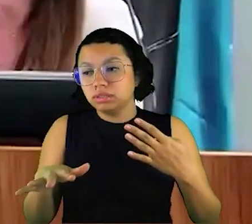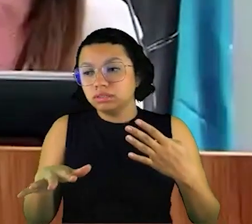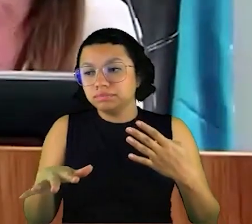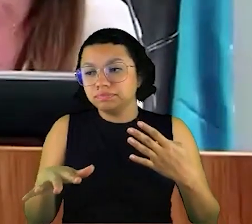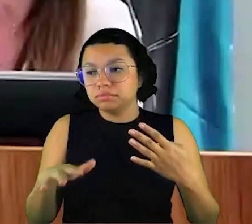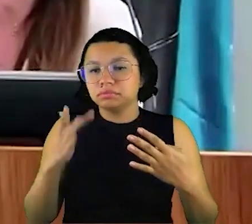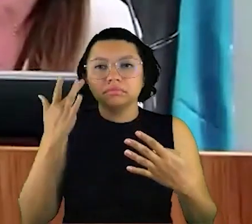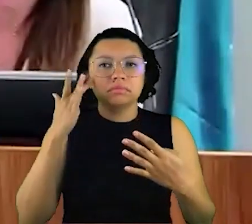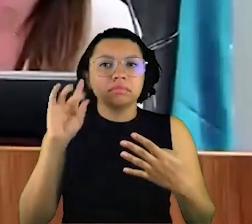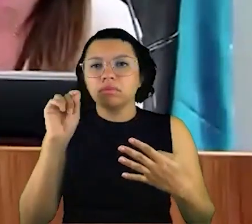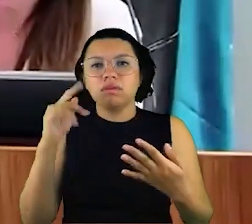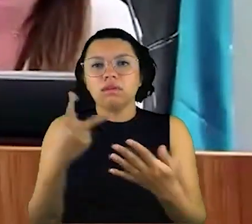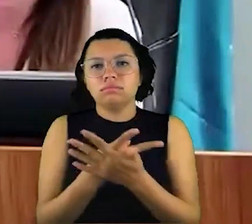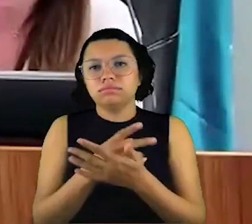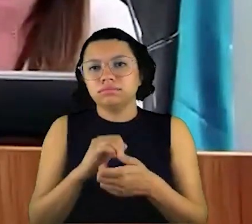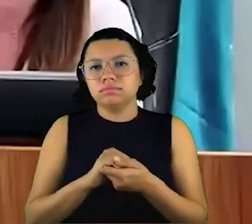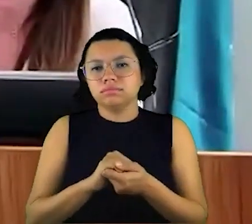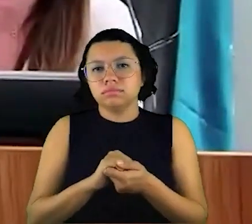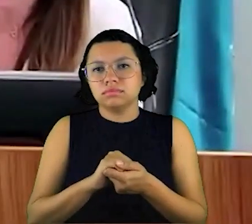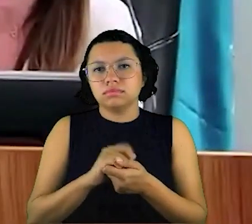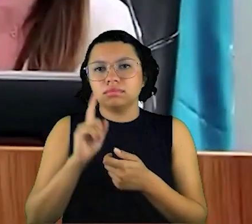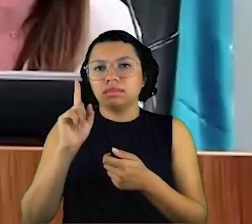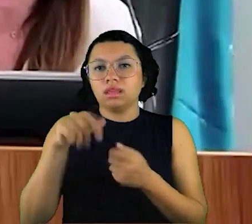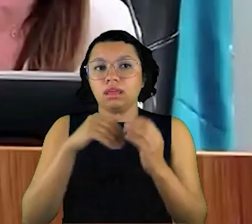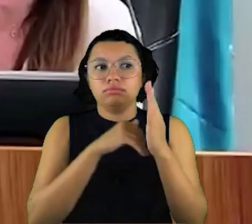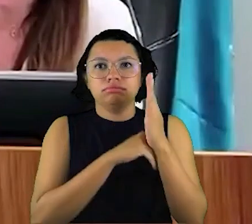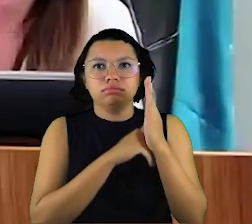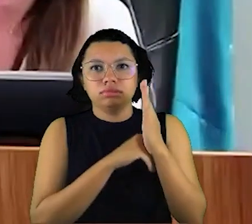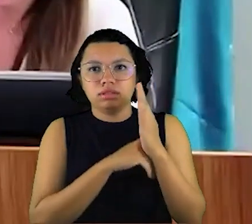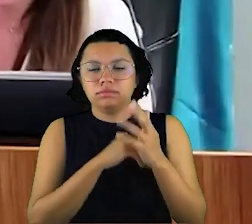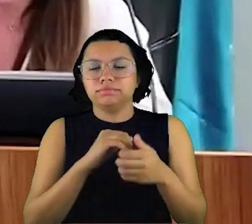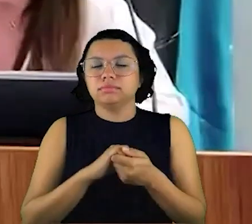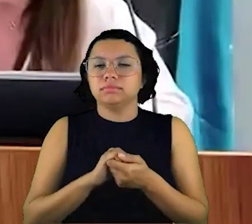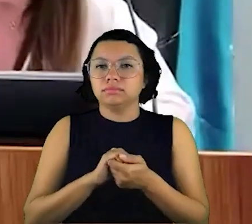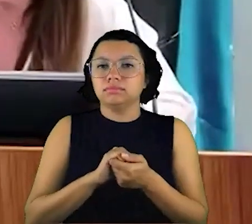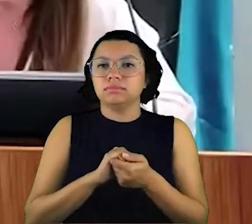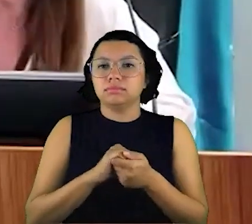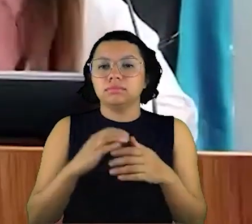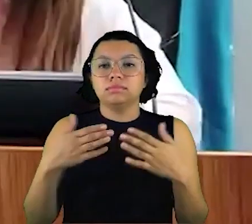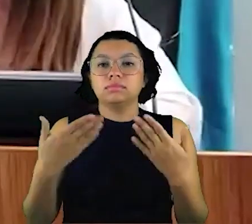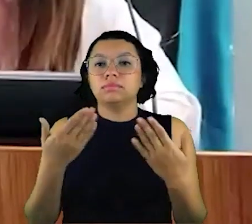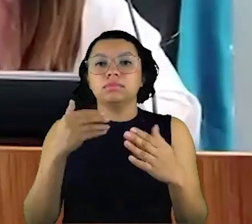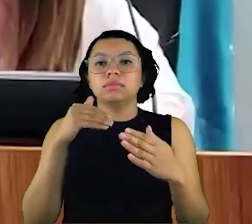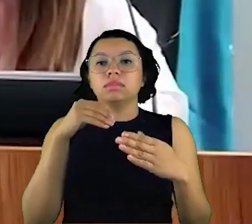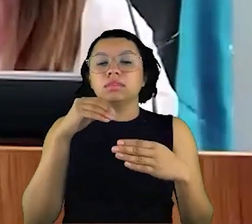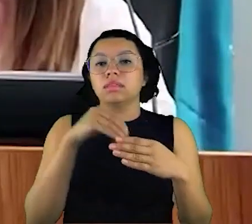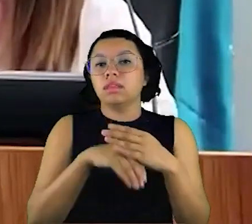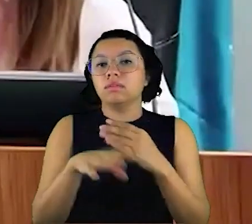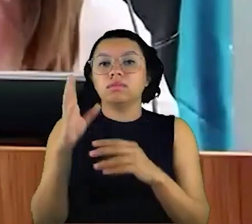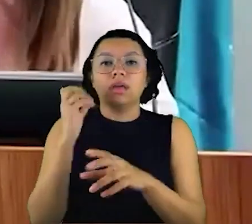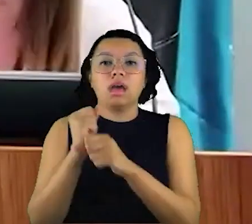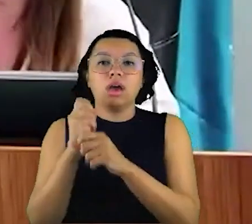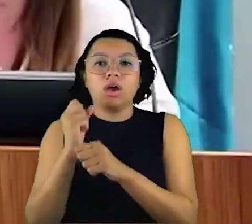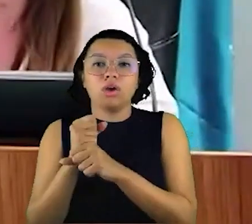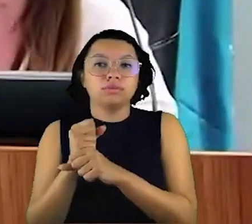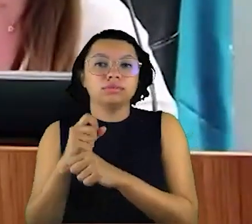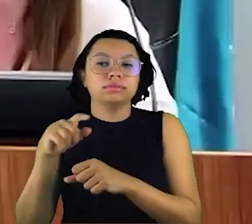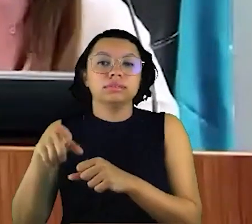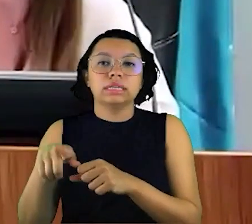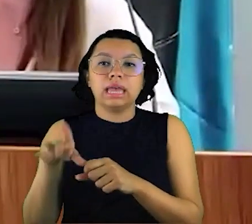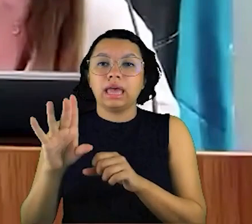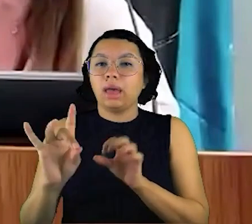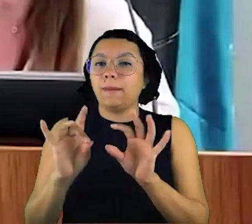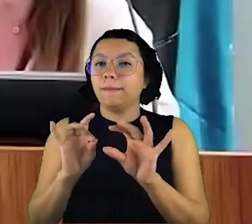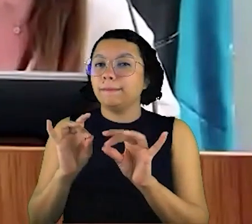nenhuma, não sei o que vai acontecer, é um mistério. Então, dentro da conta,